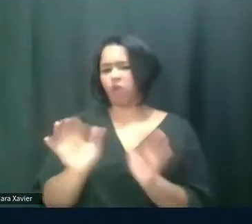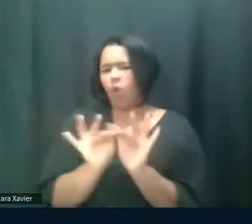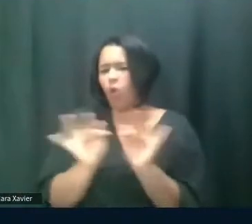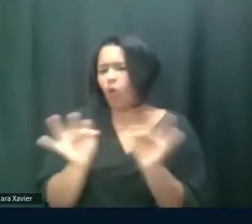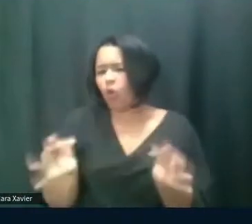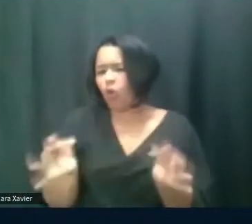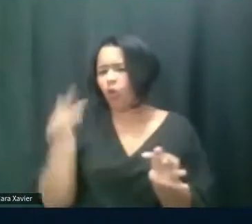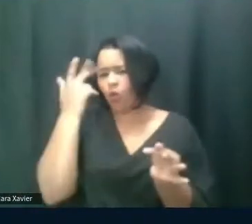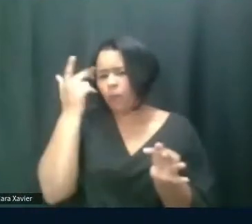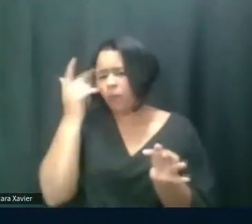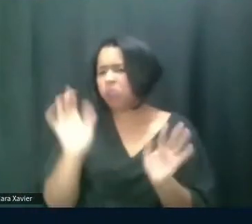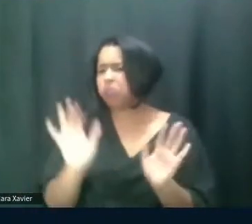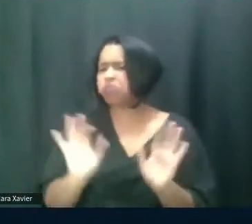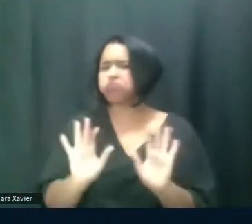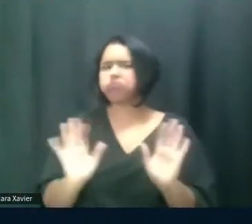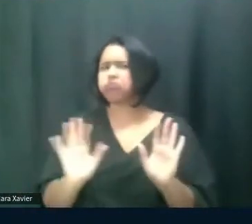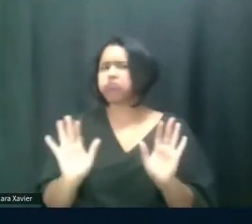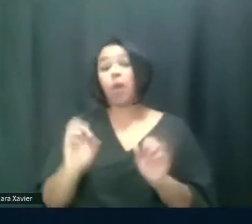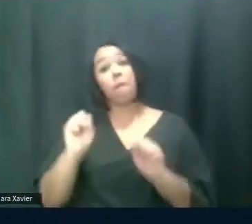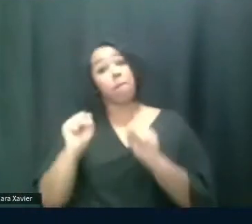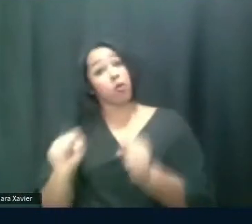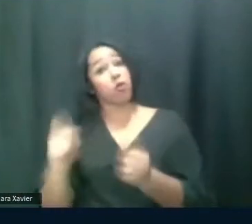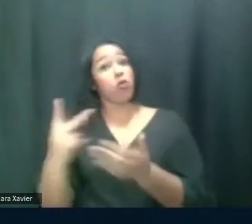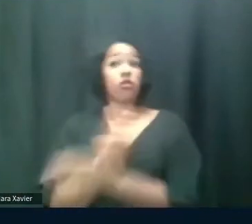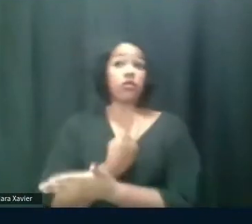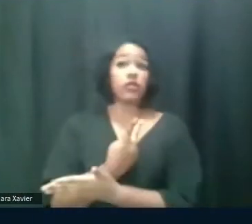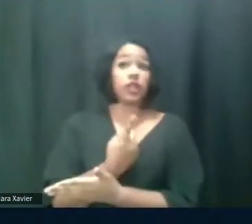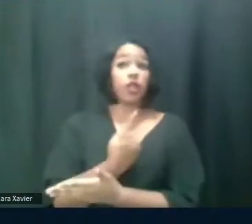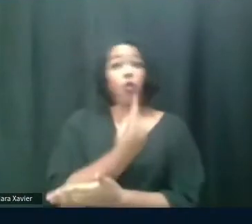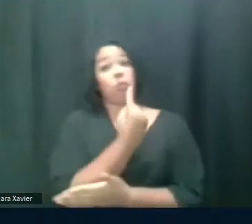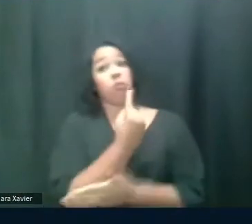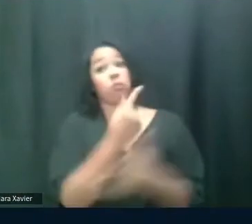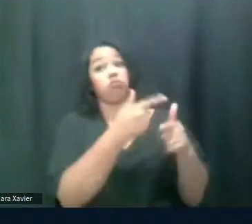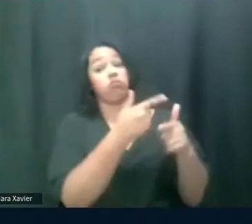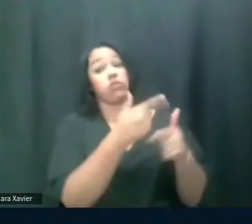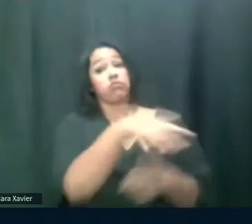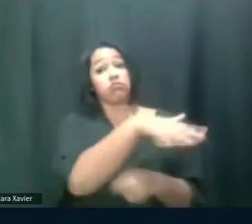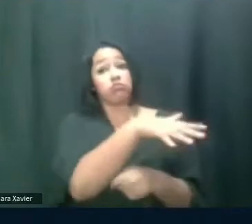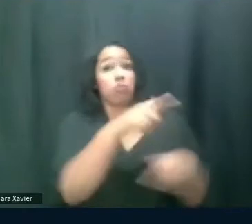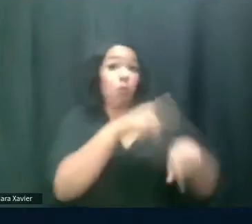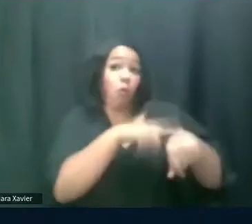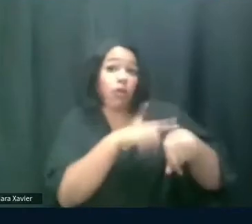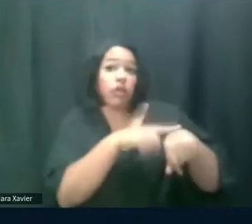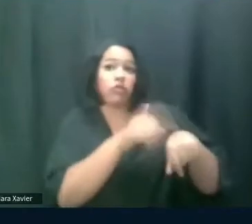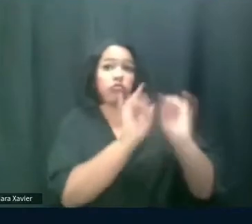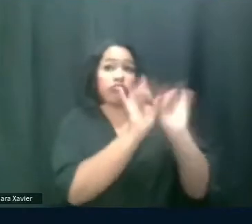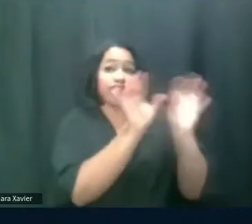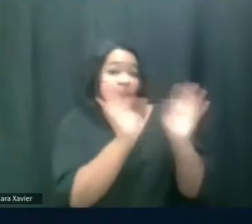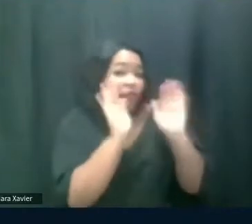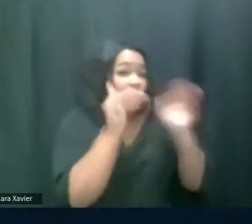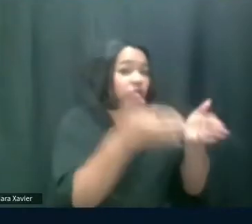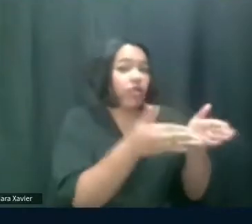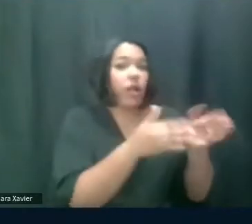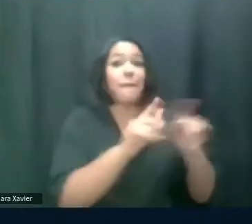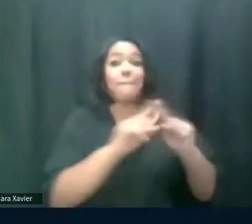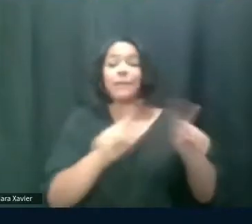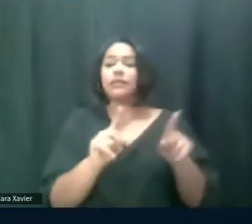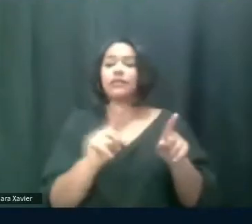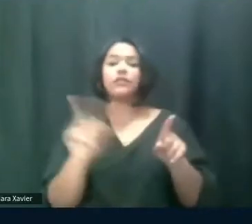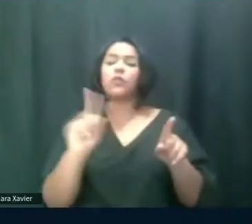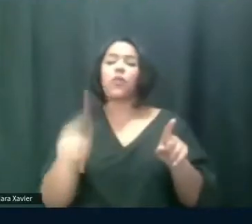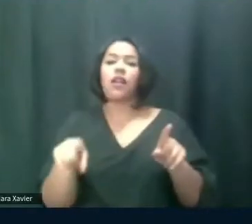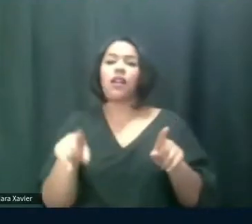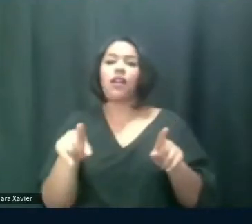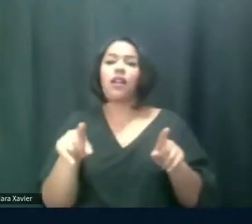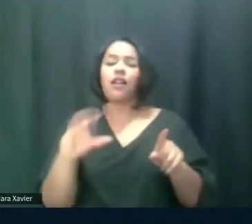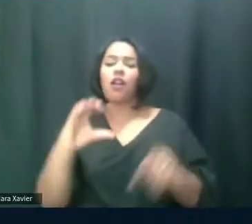situação específica, pode acontecer, mas não é comum. E aí eu fiquei tentando imaginar o porquê que isso